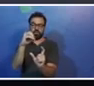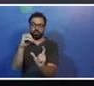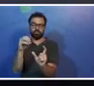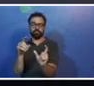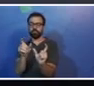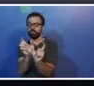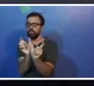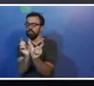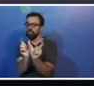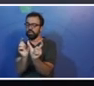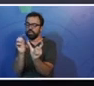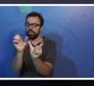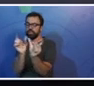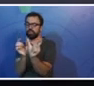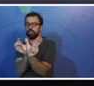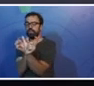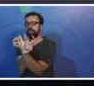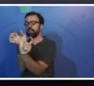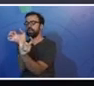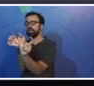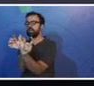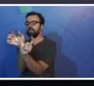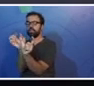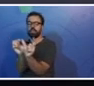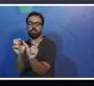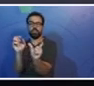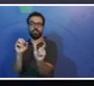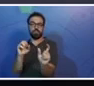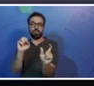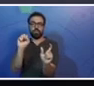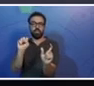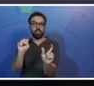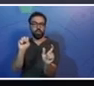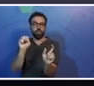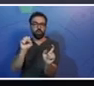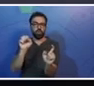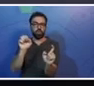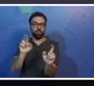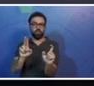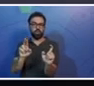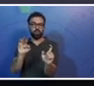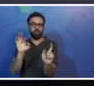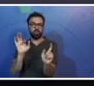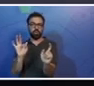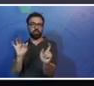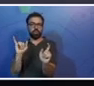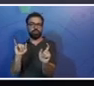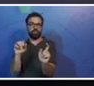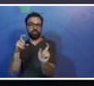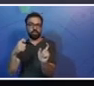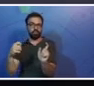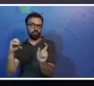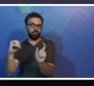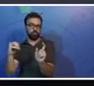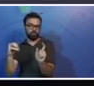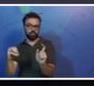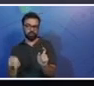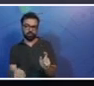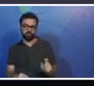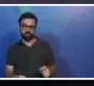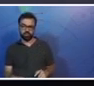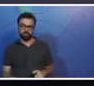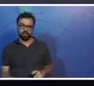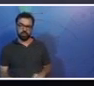está corretamente empregado em. Agora a pergunta, ela modificou um pouquinho. Onde eu tenho uma grafia correta? No